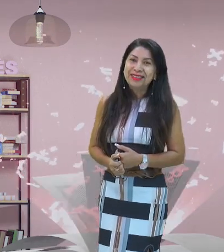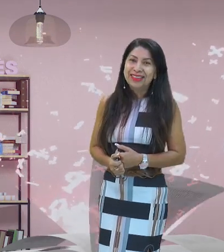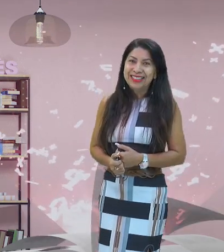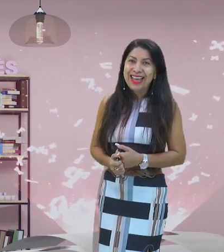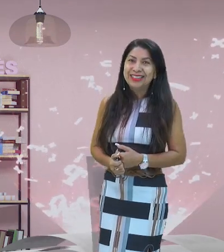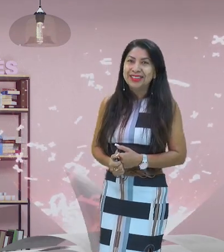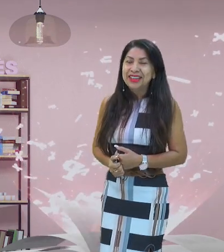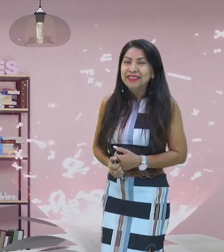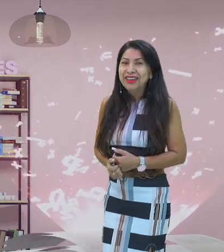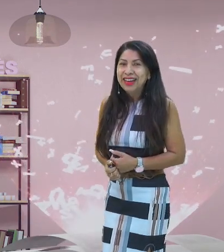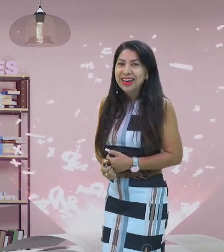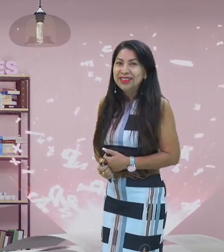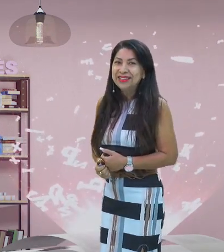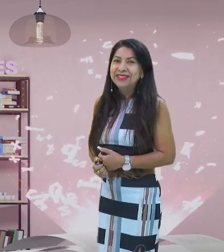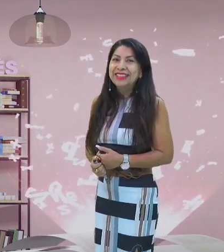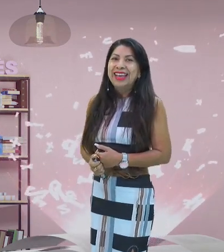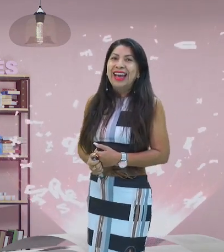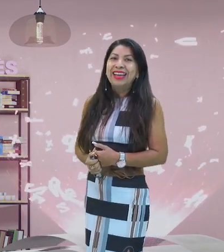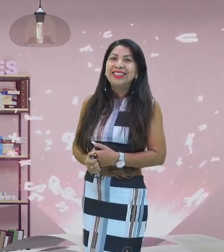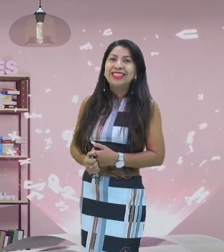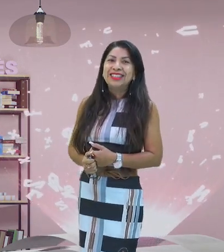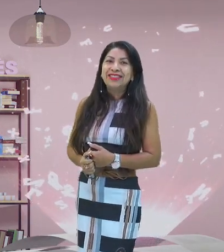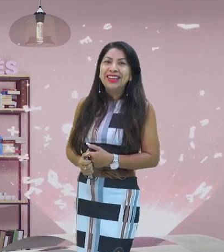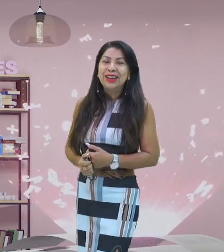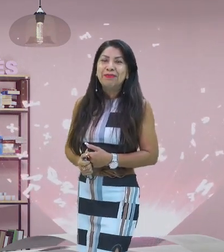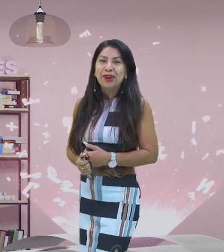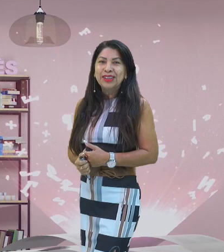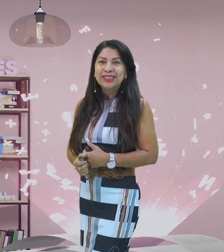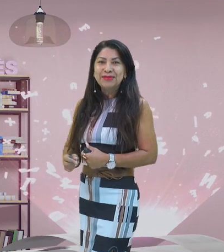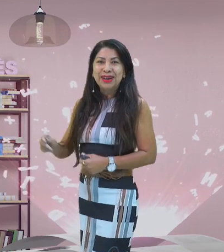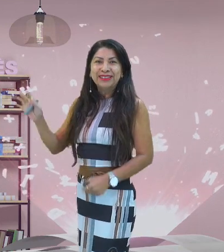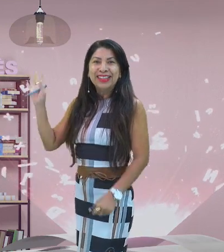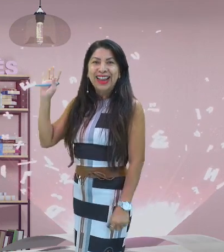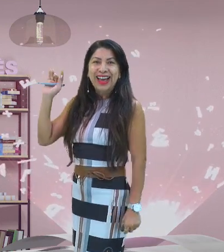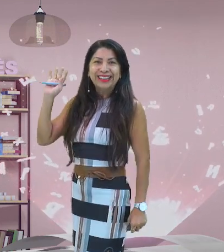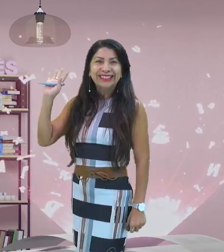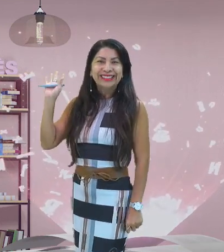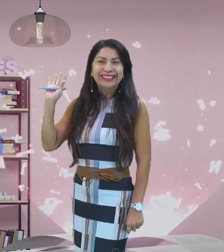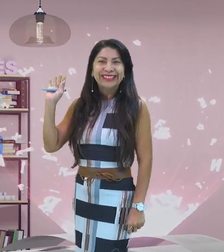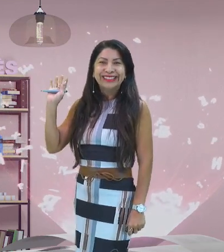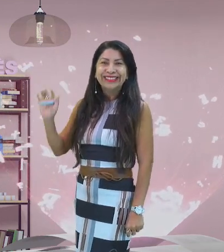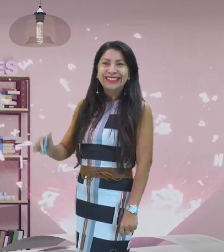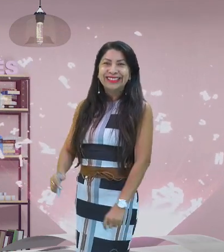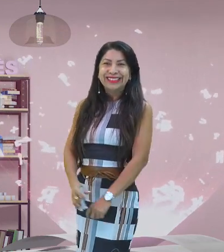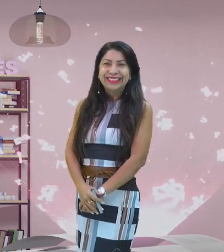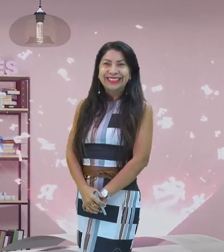também, tá certo? Valeu! A gente se vê na próxima. Até lá!